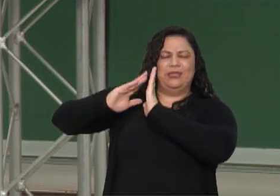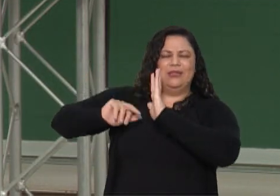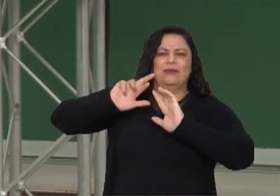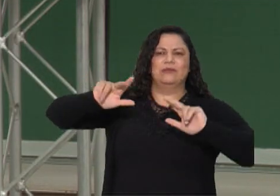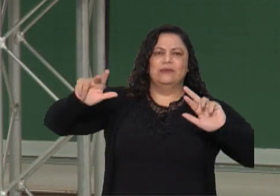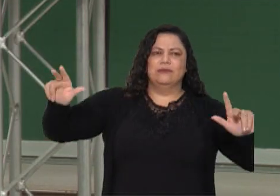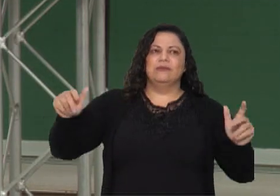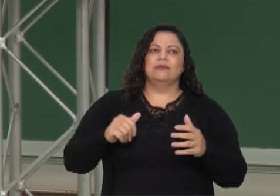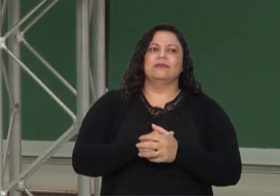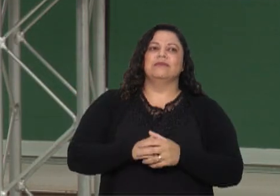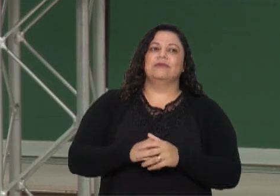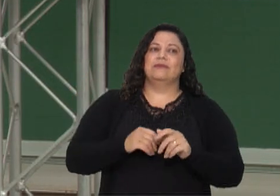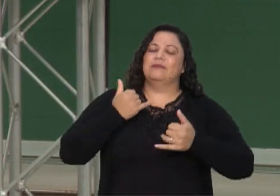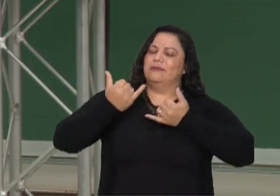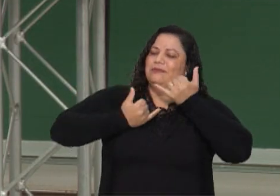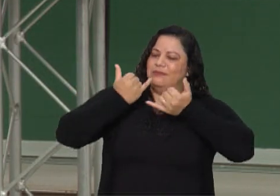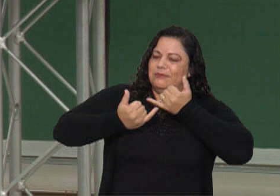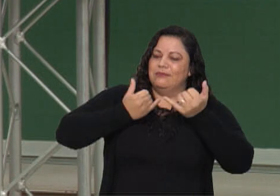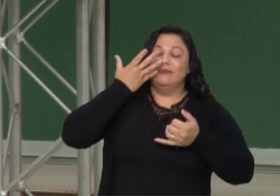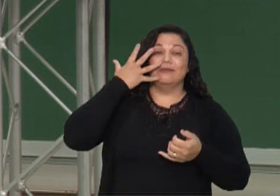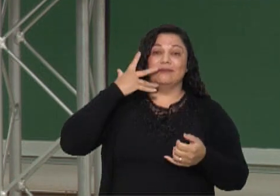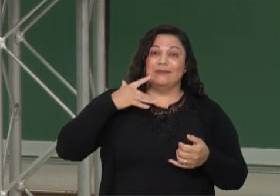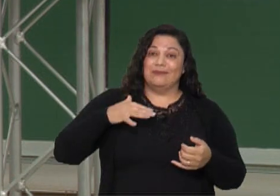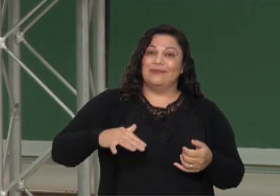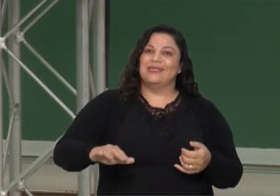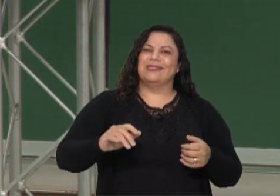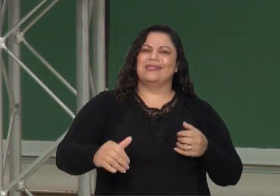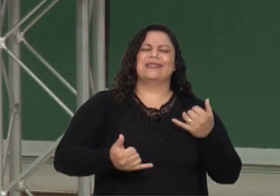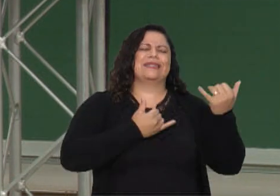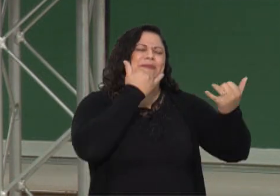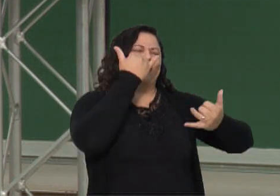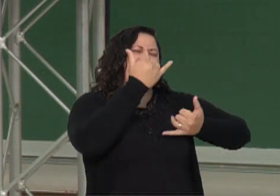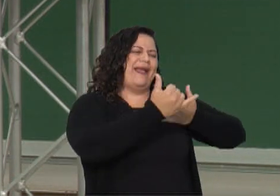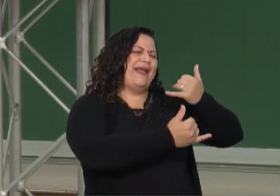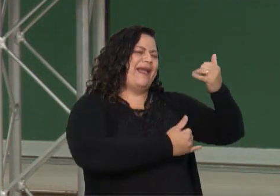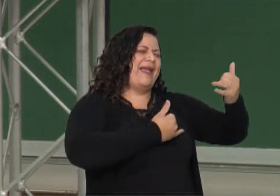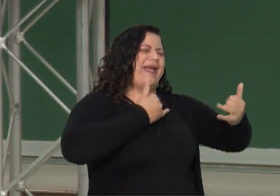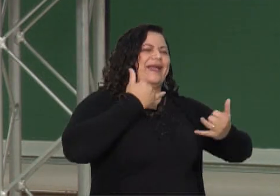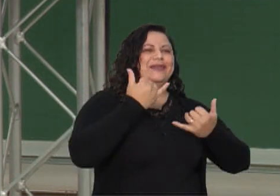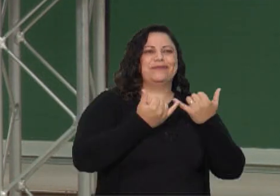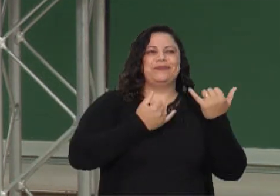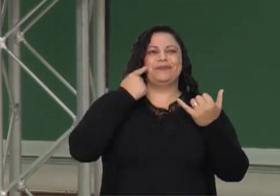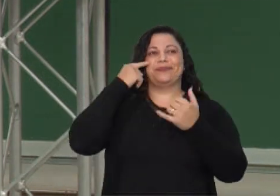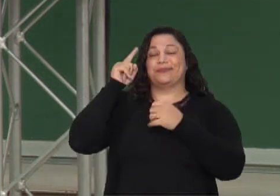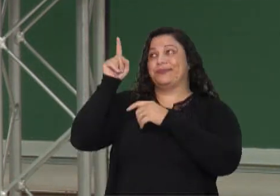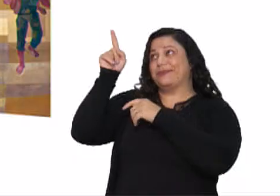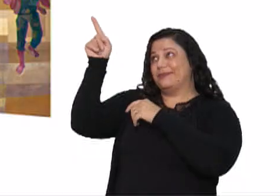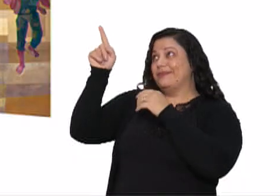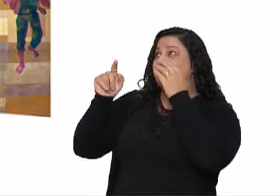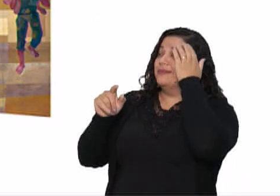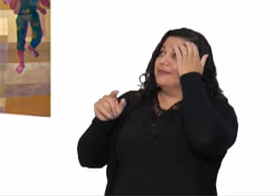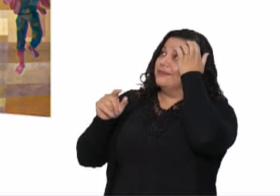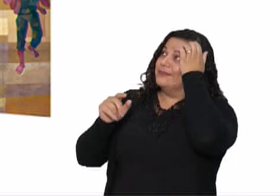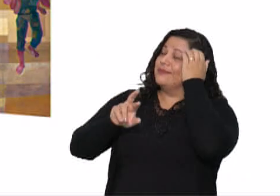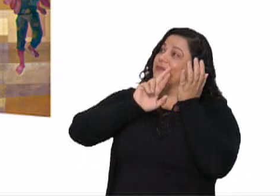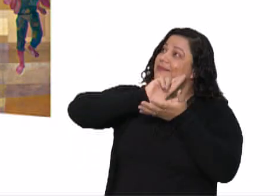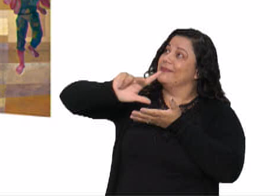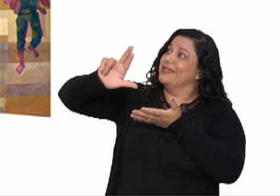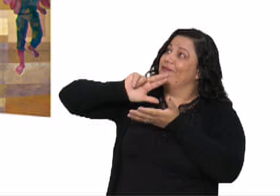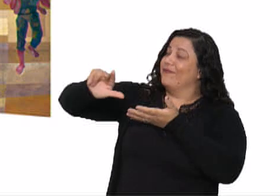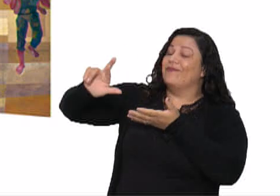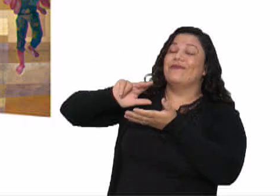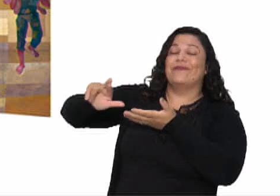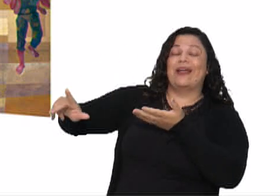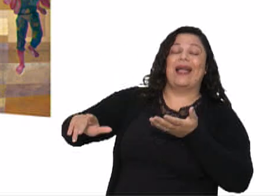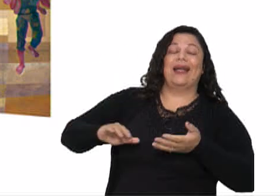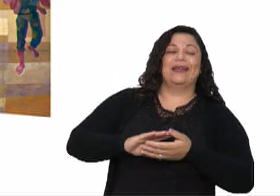menção aí dentro dessa obra também, que é, por exemplo, ali em cima, ali, ó, né? Existem várias aqui dentro desta